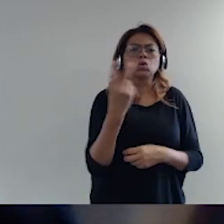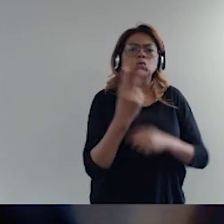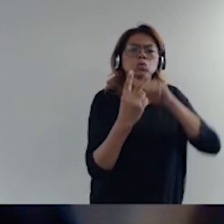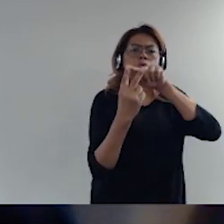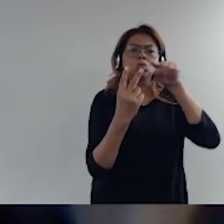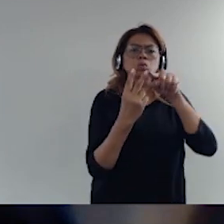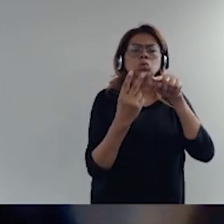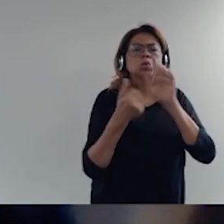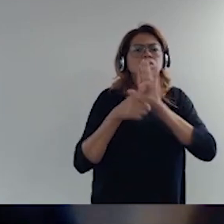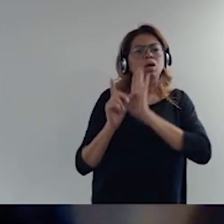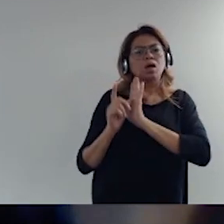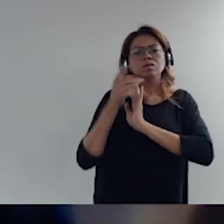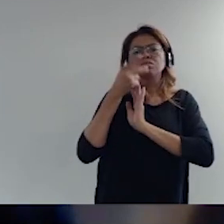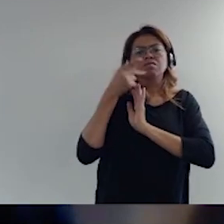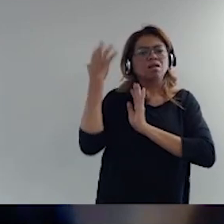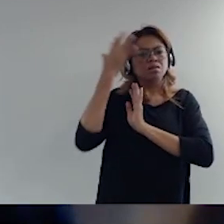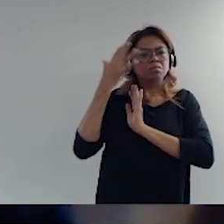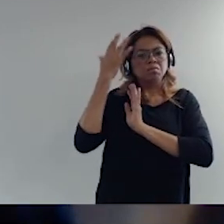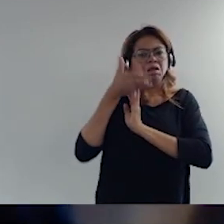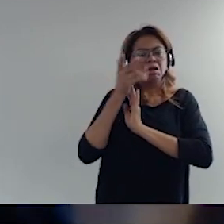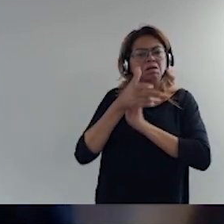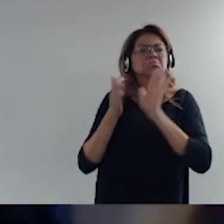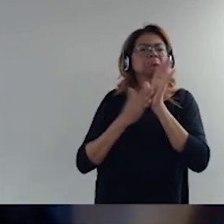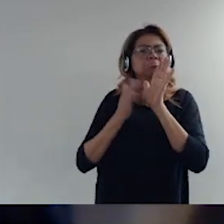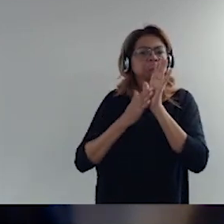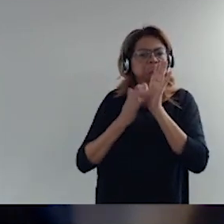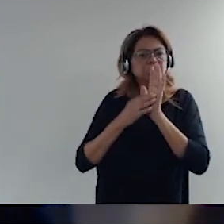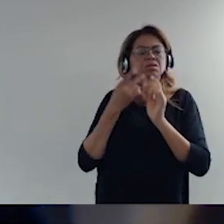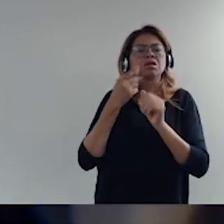da matéria, são dois